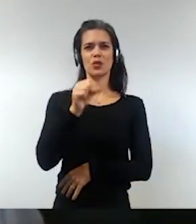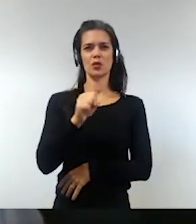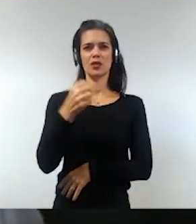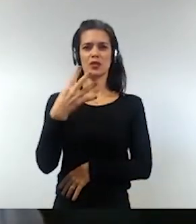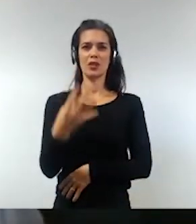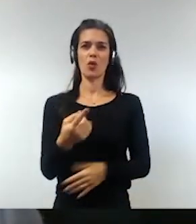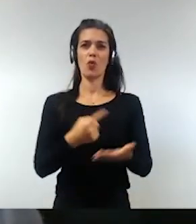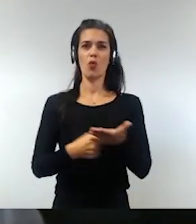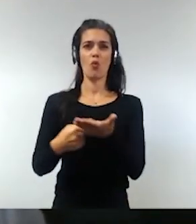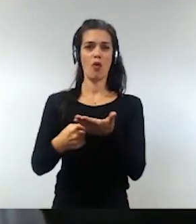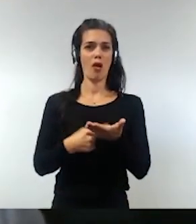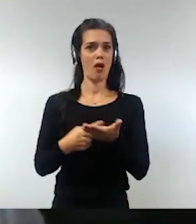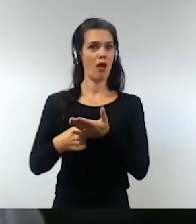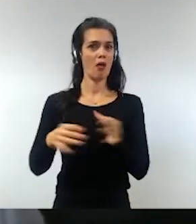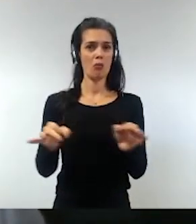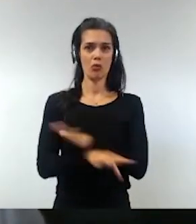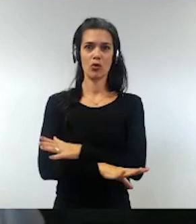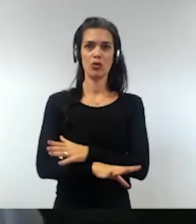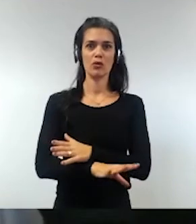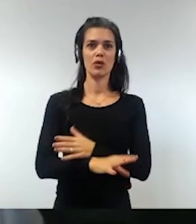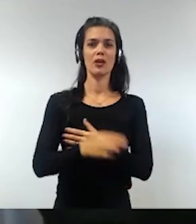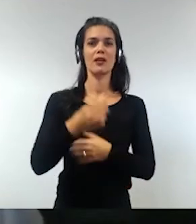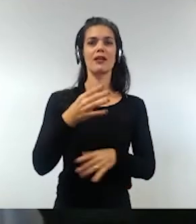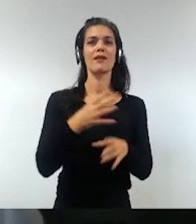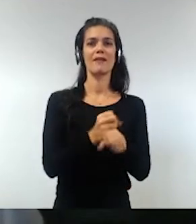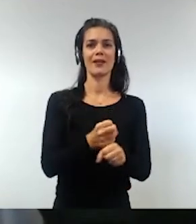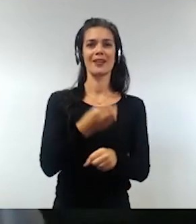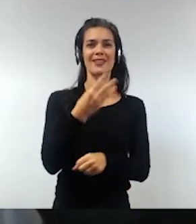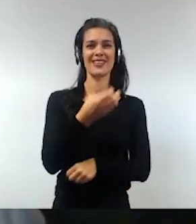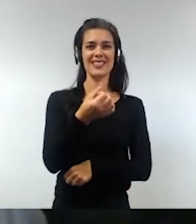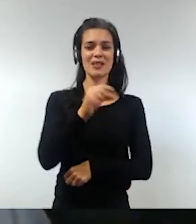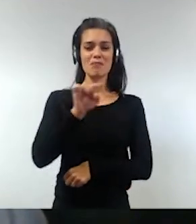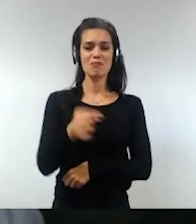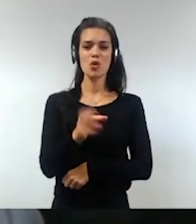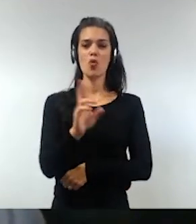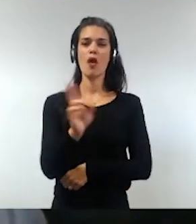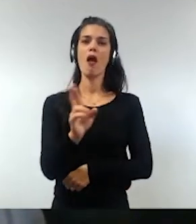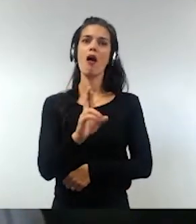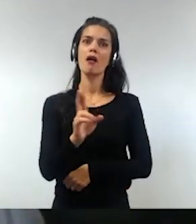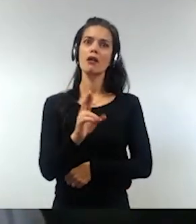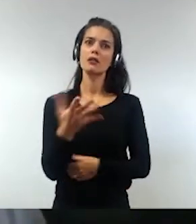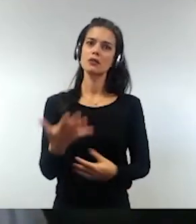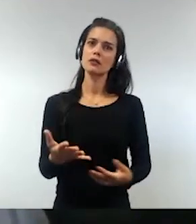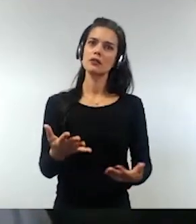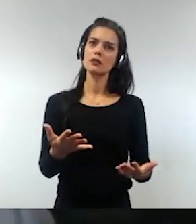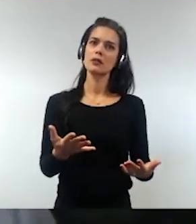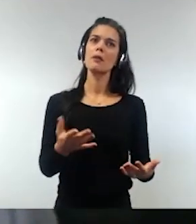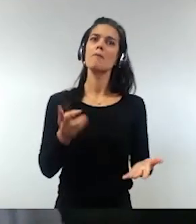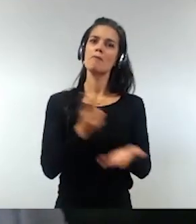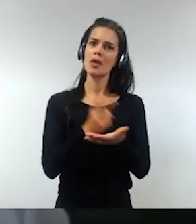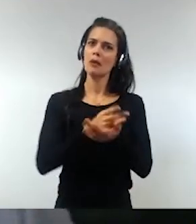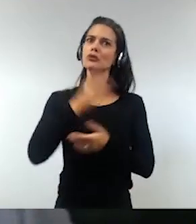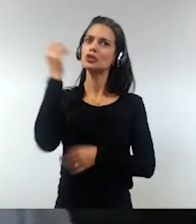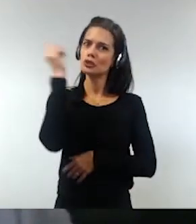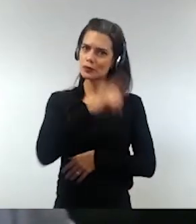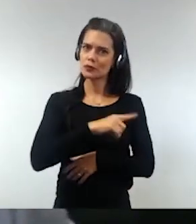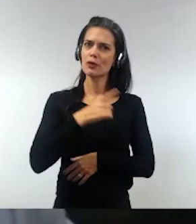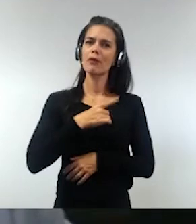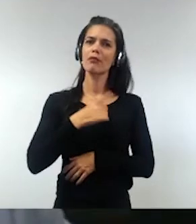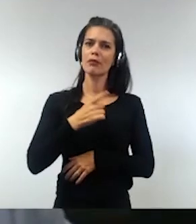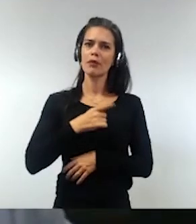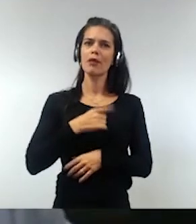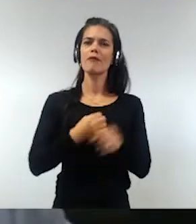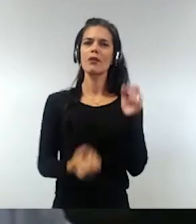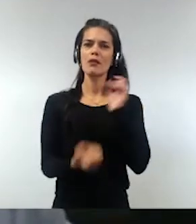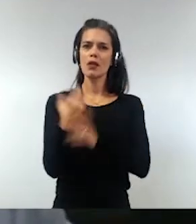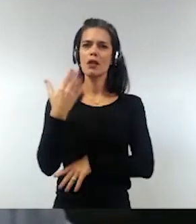2.184 acordos firmados num valor de R$36 mil. Ou seja, com a dificuldade, a gente criou esses